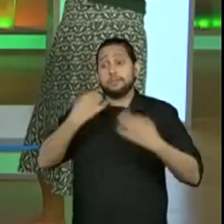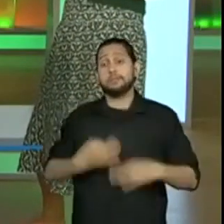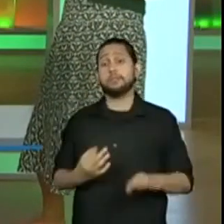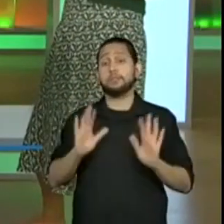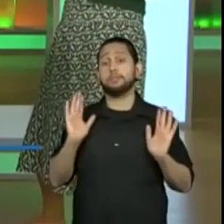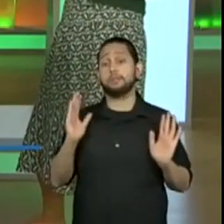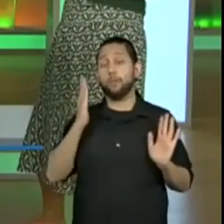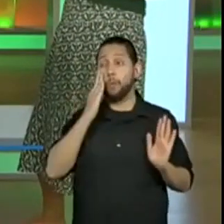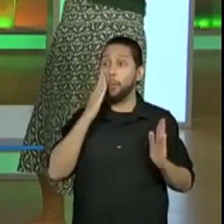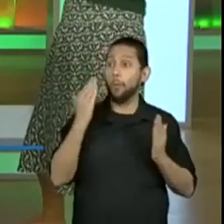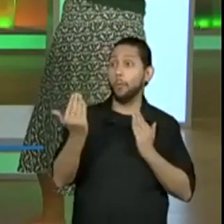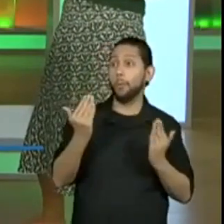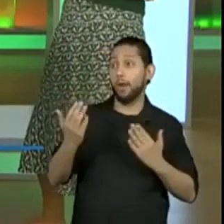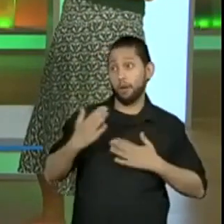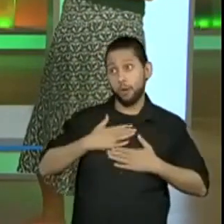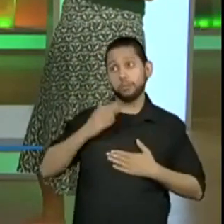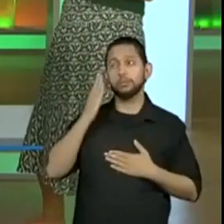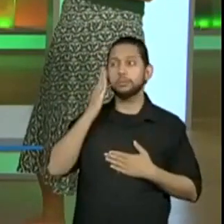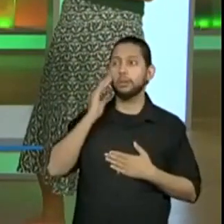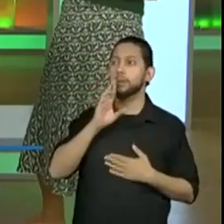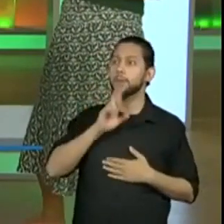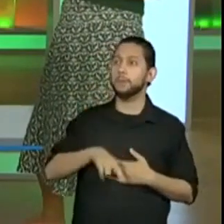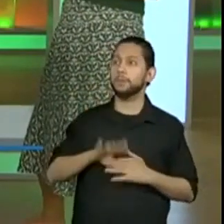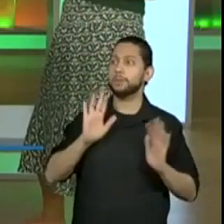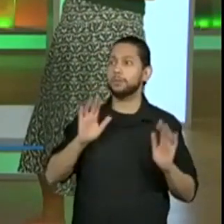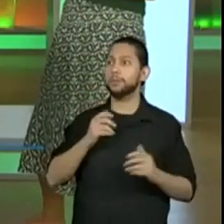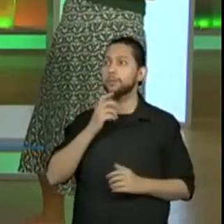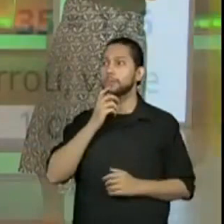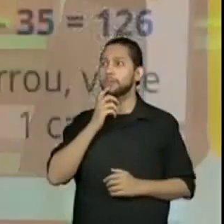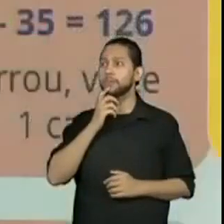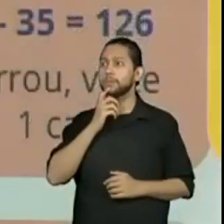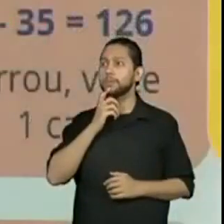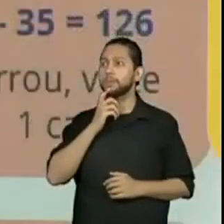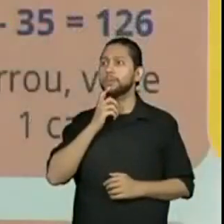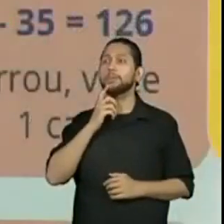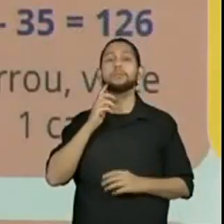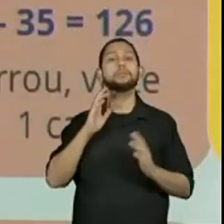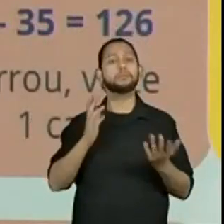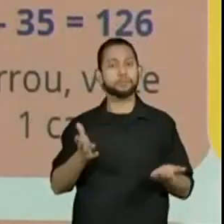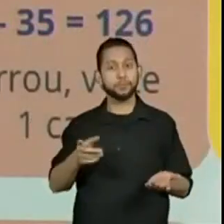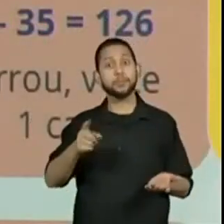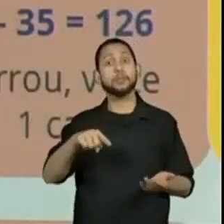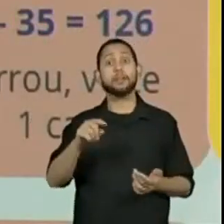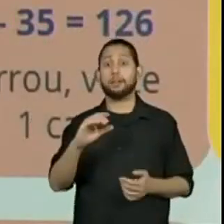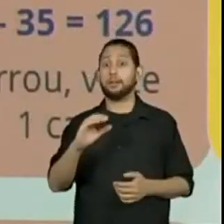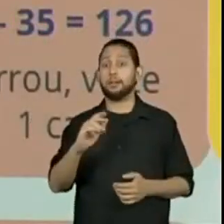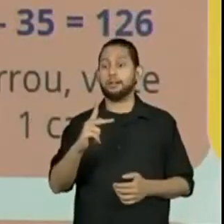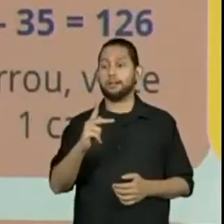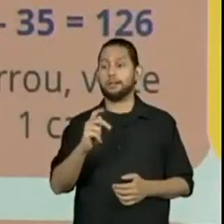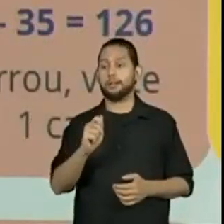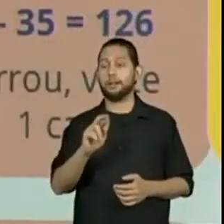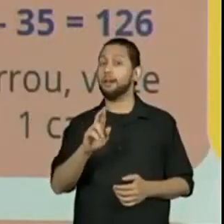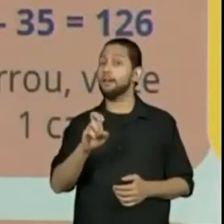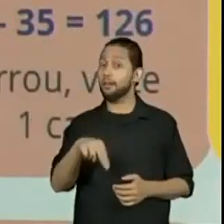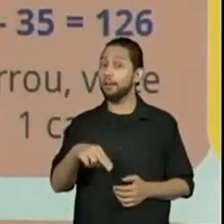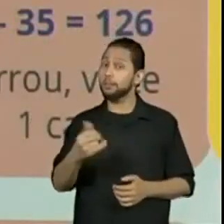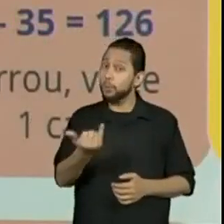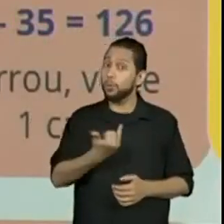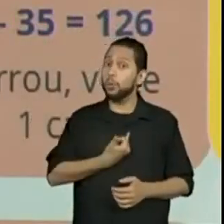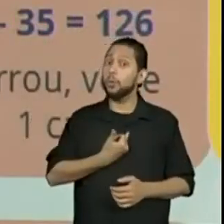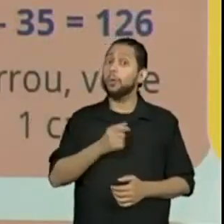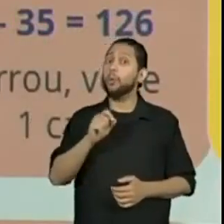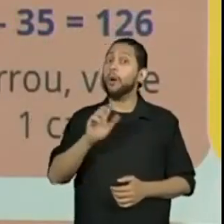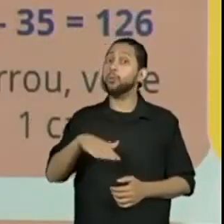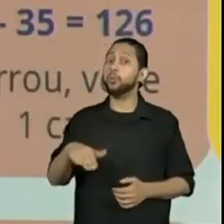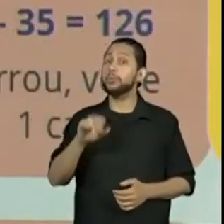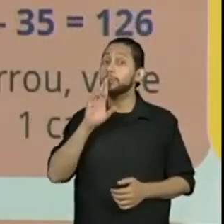mim. Vamos lá, Pro Michele. Eles precisam ajudar, né? Sim, olha, a professora Karen disse olha lá. Que o aluno deu a resposta.